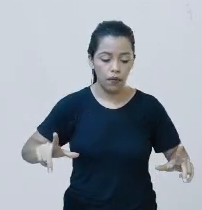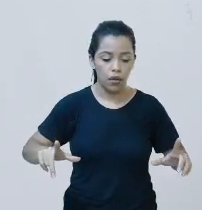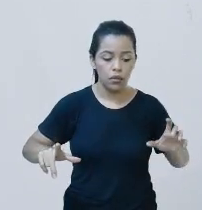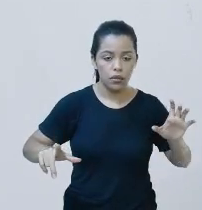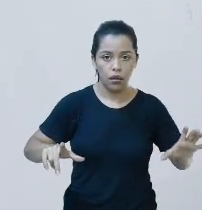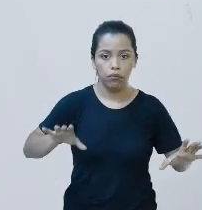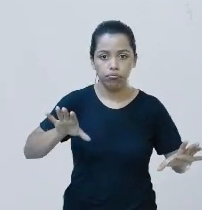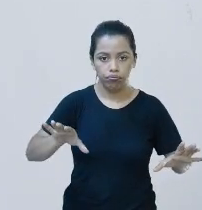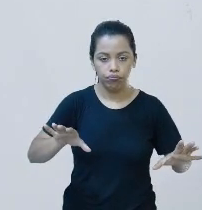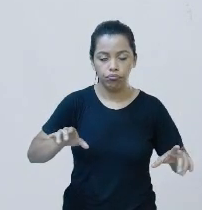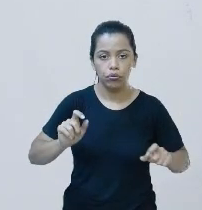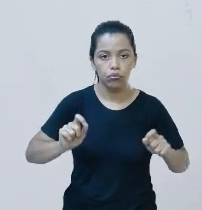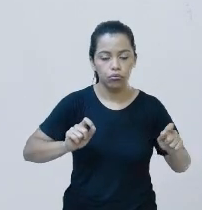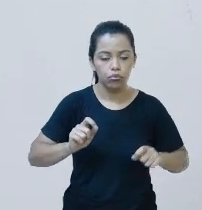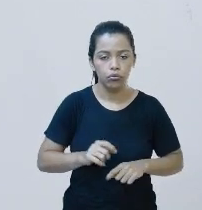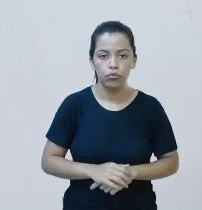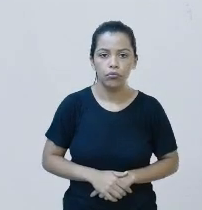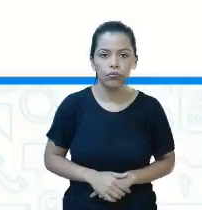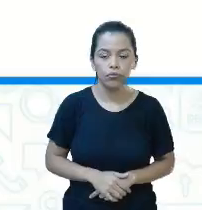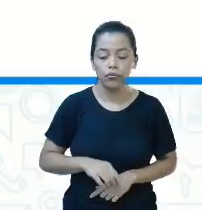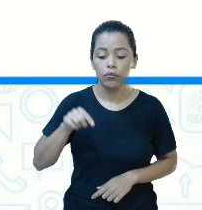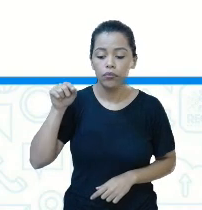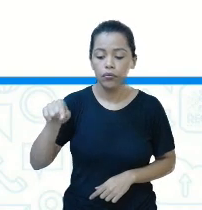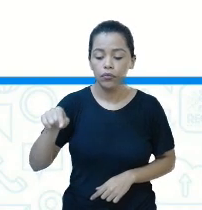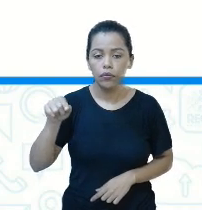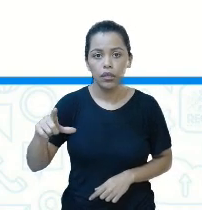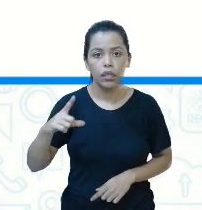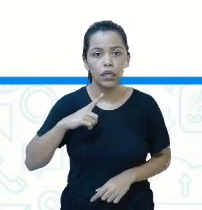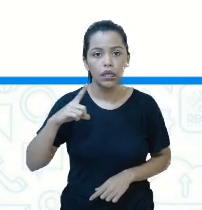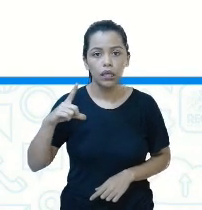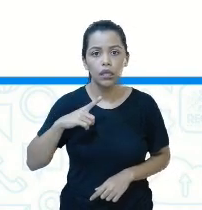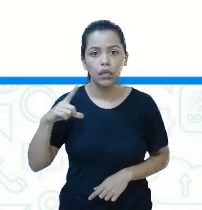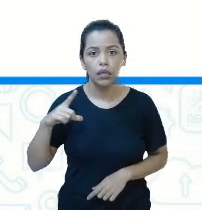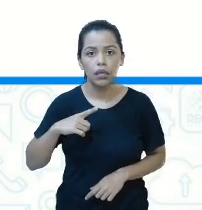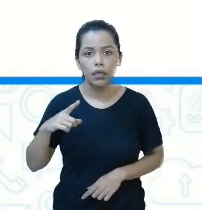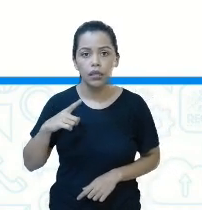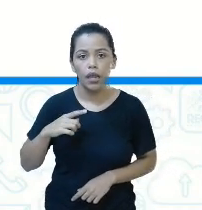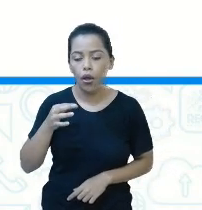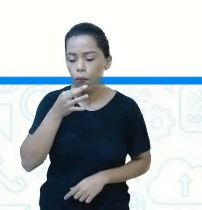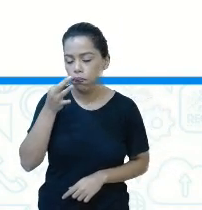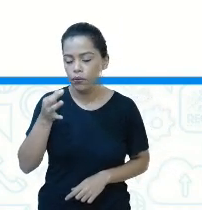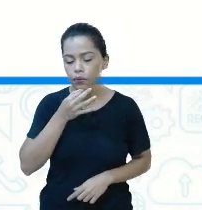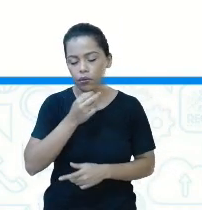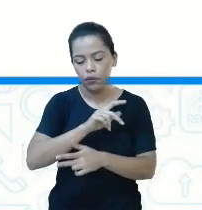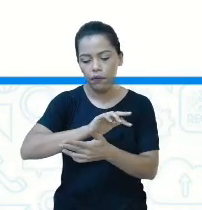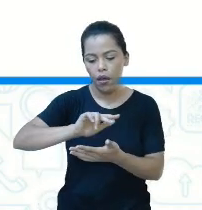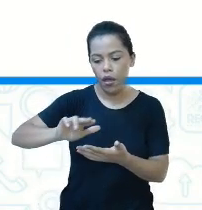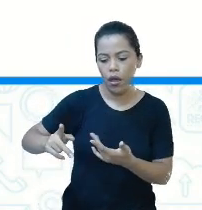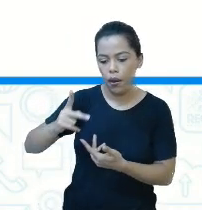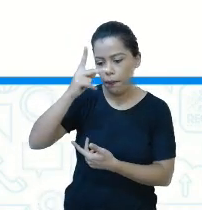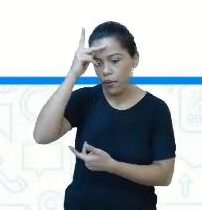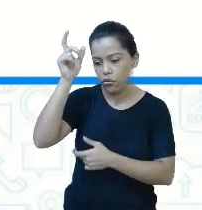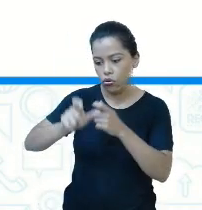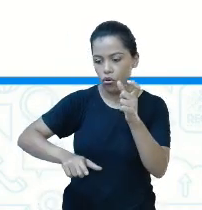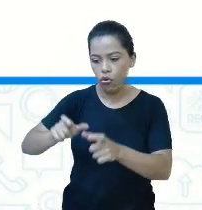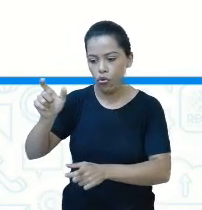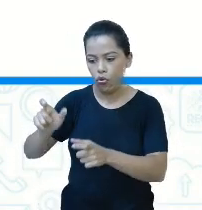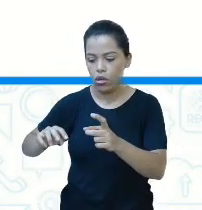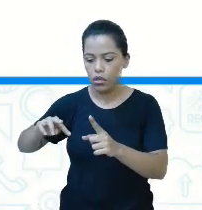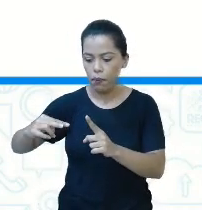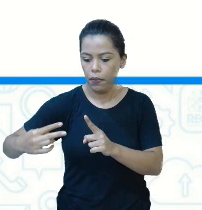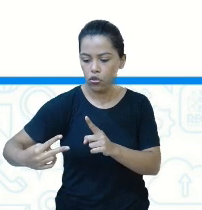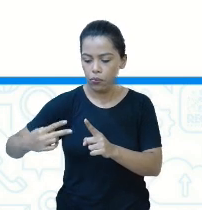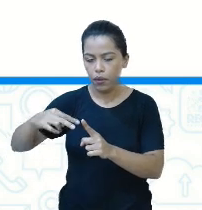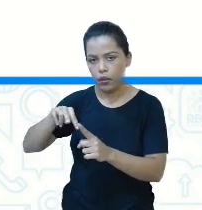entre ambas é que a reportagem ela escuta diversas fontes, especialistas e os vários lados da